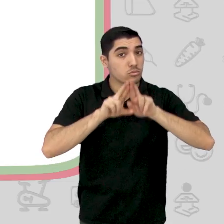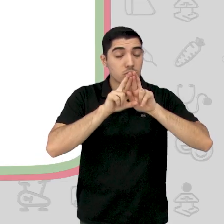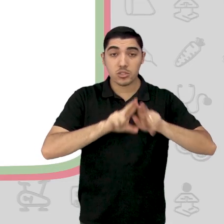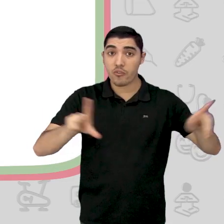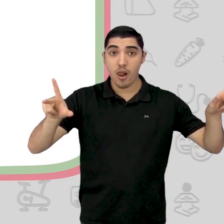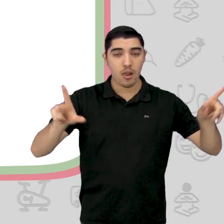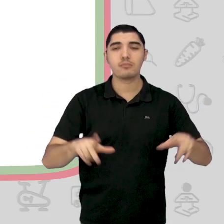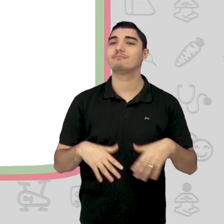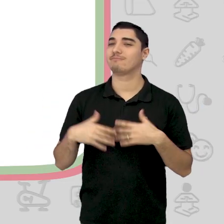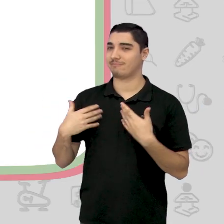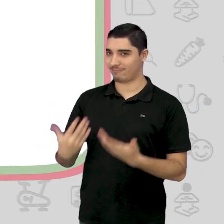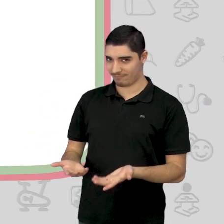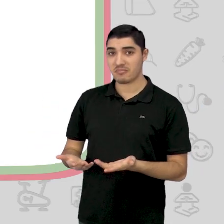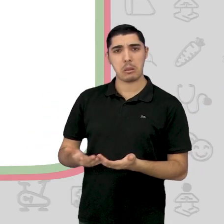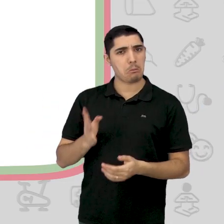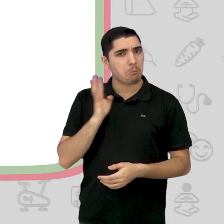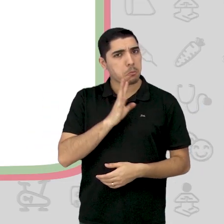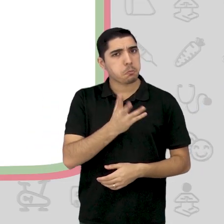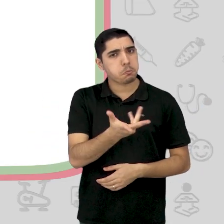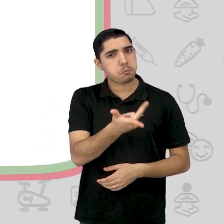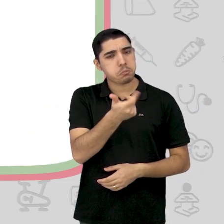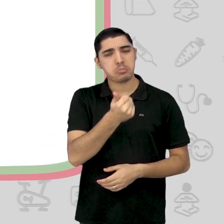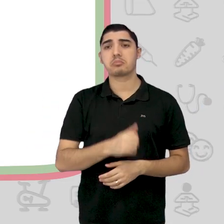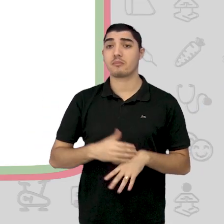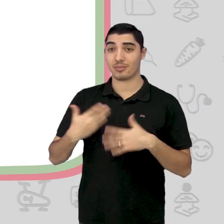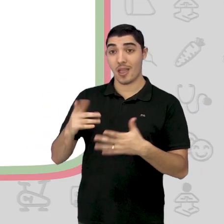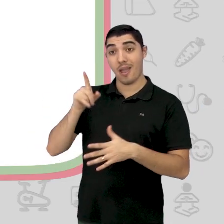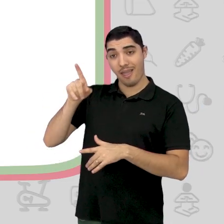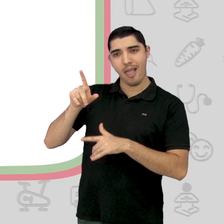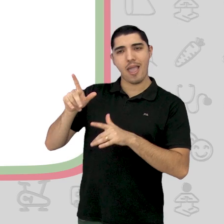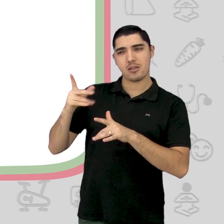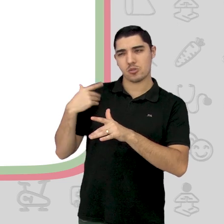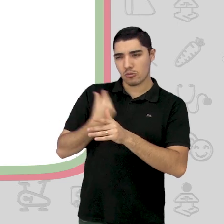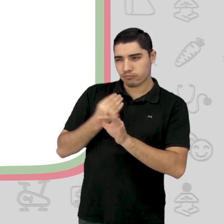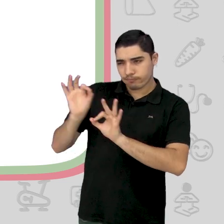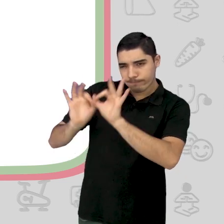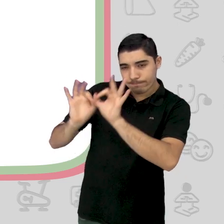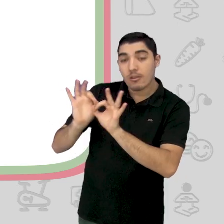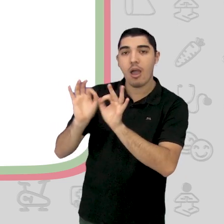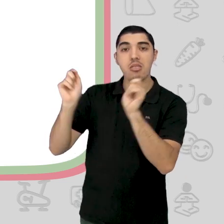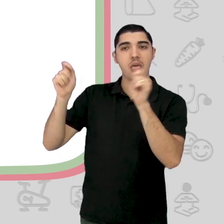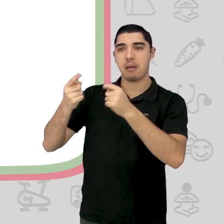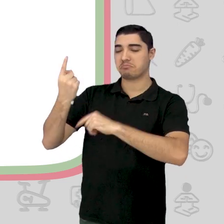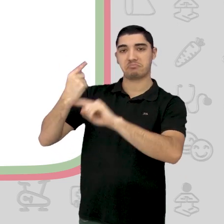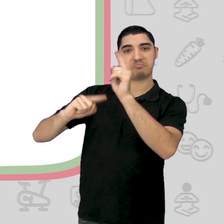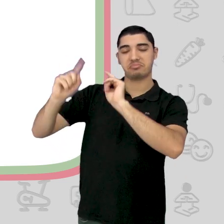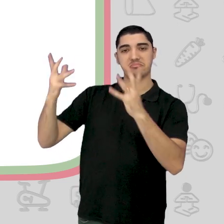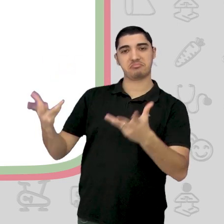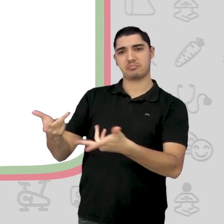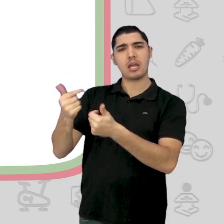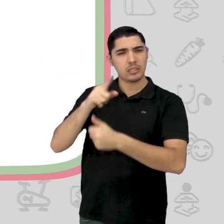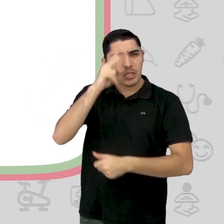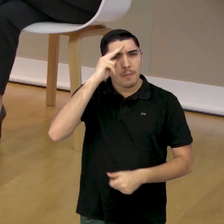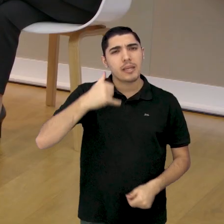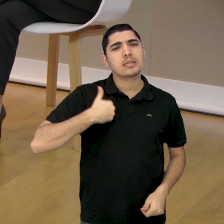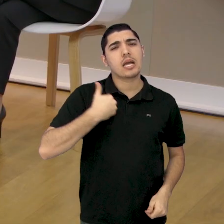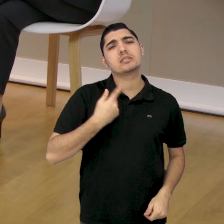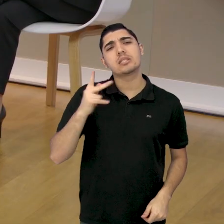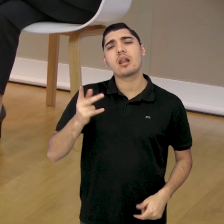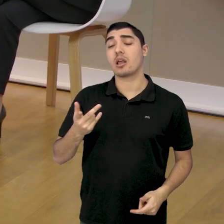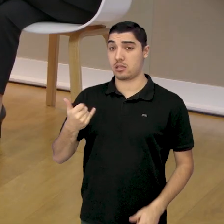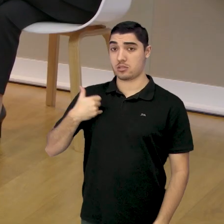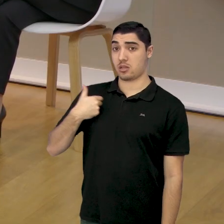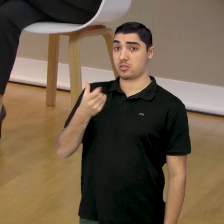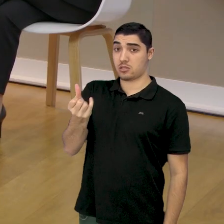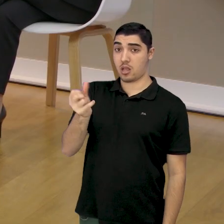é gritante, hein? Assim, Bem bacana, então bem legal uma a técnica diferença. que a gente consegue entregar resultados incríveis associados Lembra também. a idade dela,